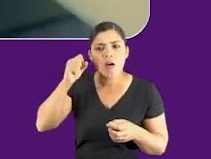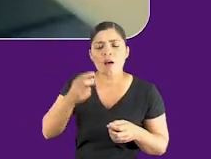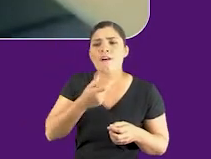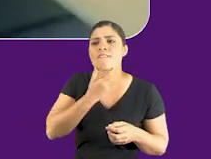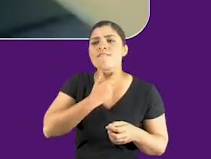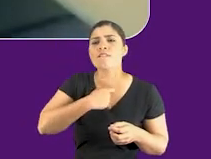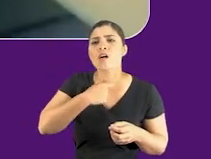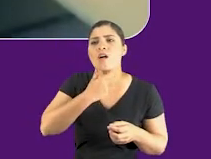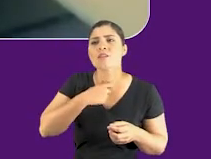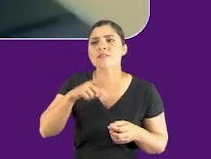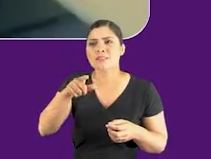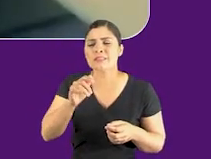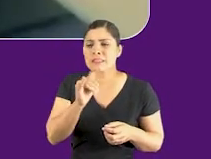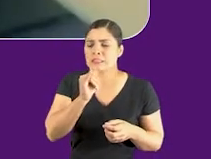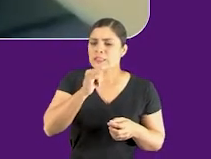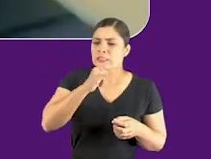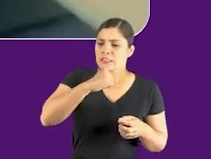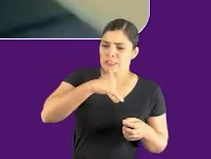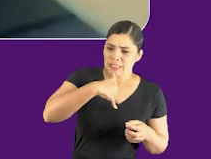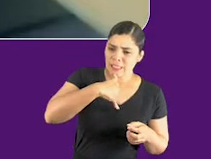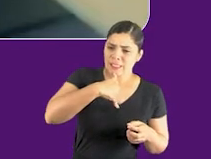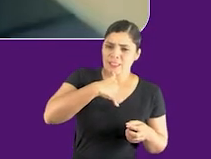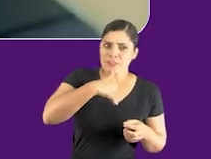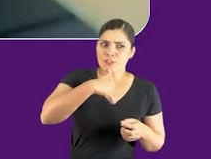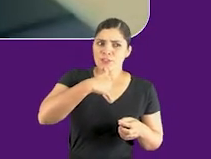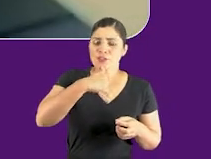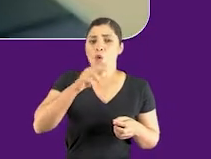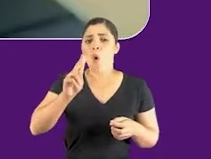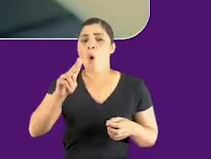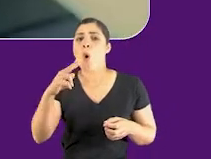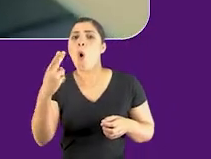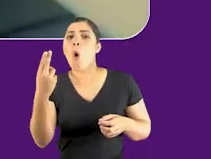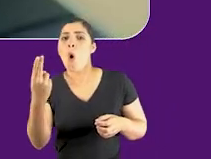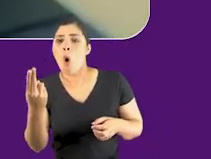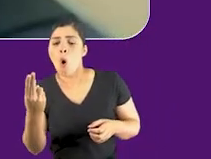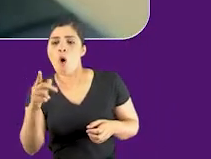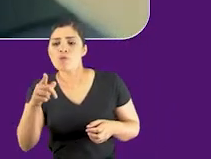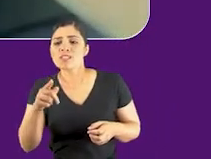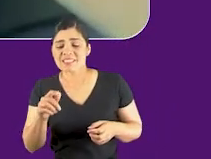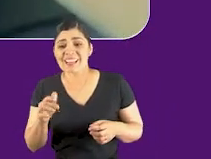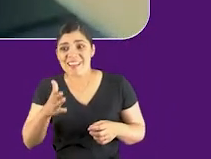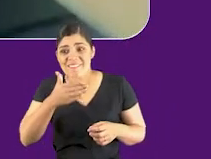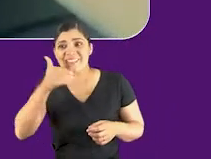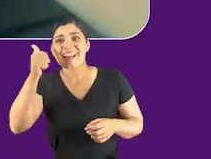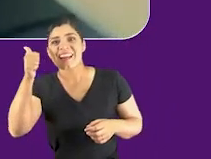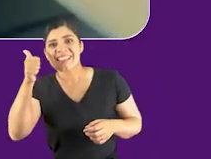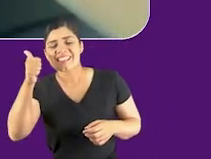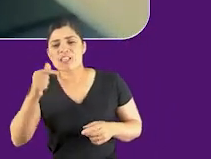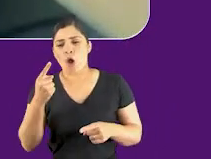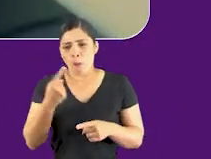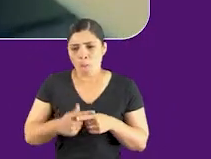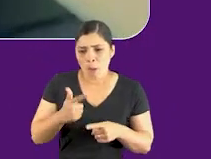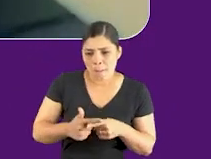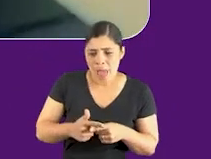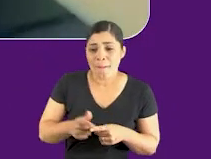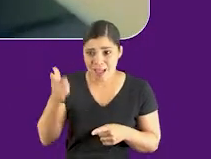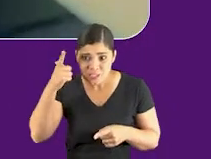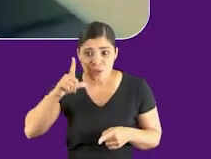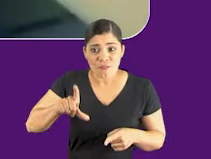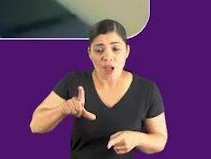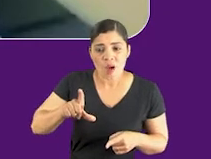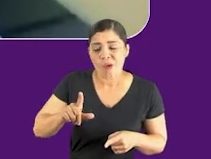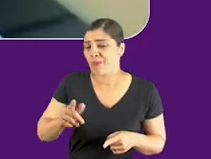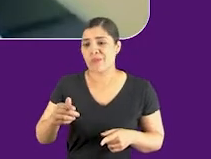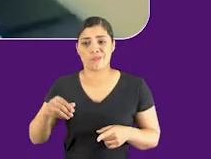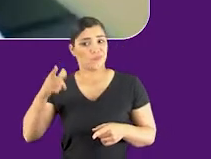para ver se você está chateado Se você resolveu o problema se não resolveu porque aí você tem